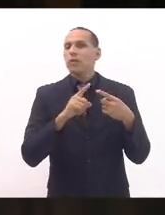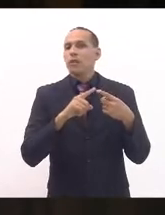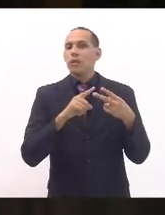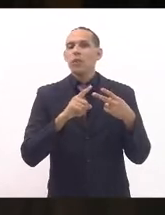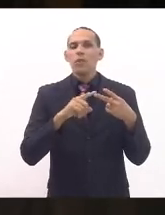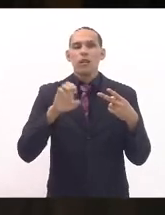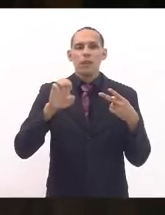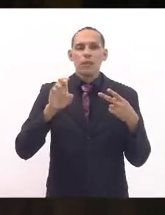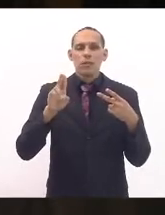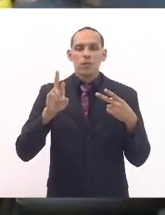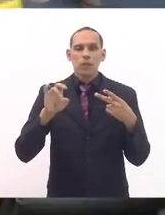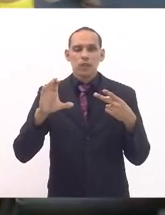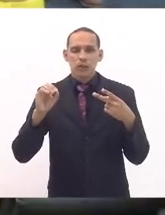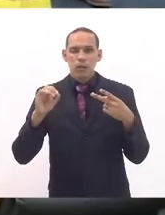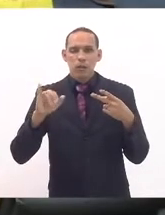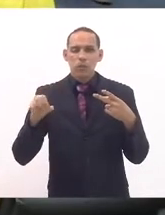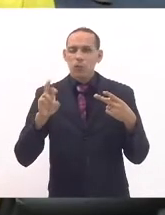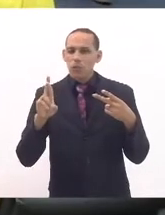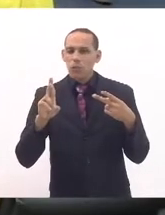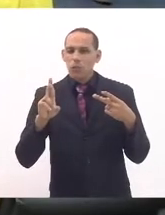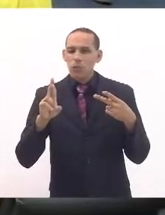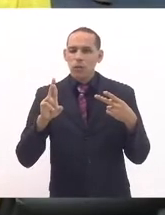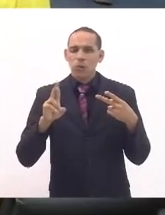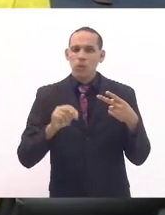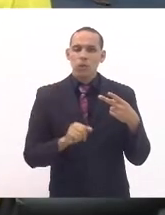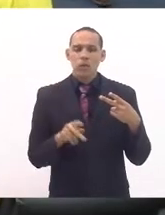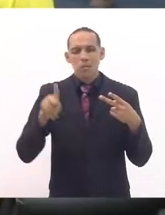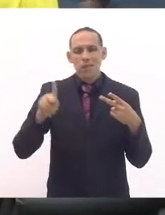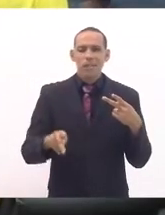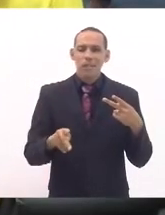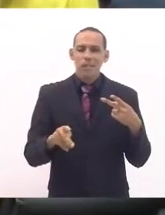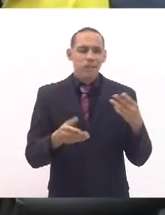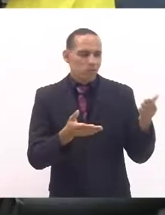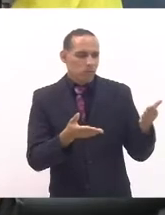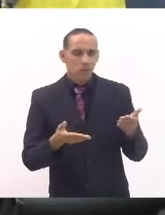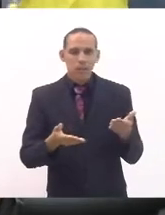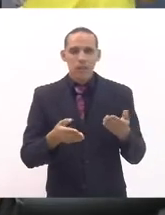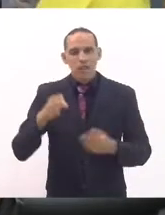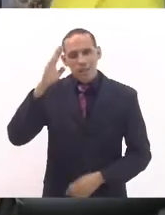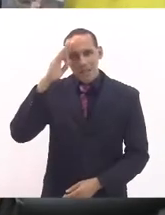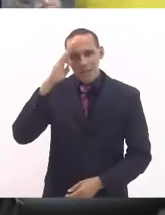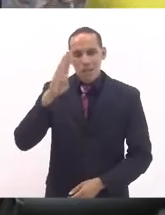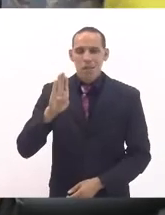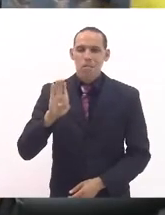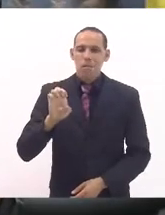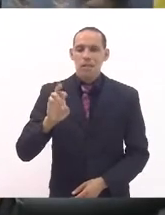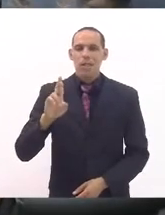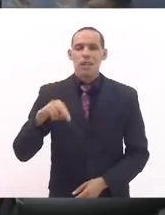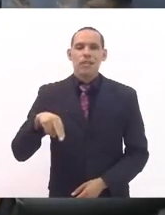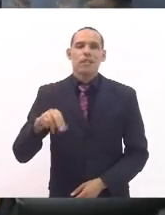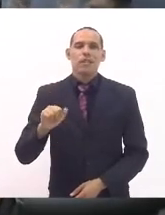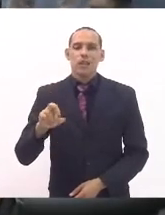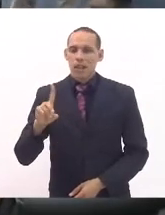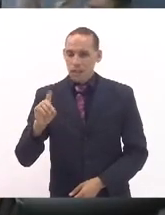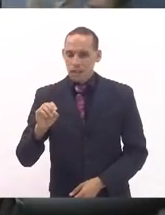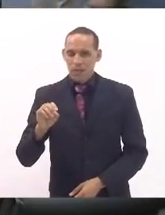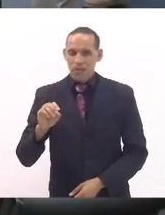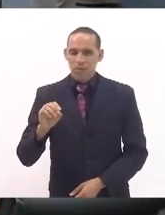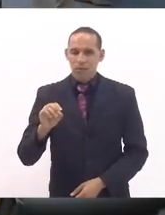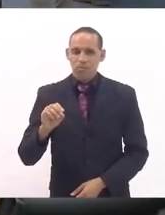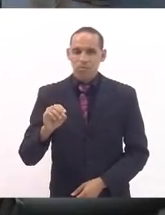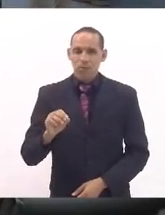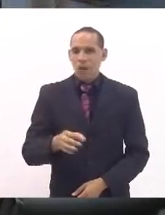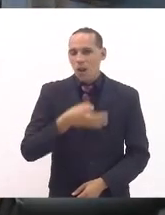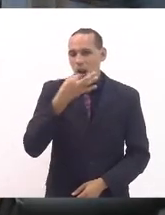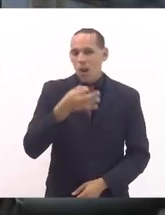deputado Eurico Júnior. Presidência convida o deputado subtenente Bernardo para emitir o parecer pela